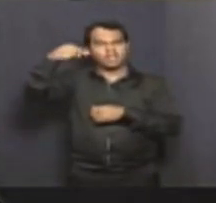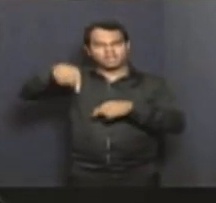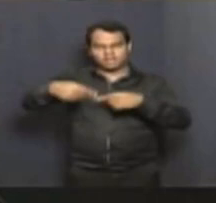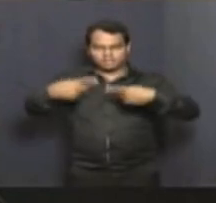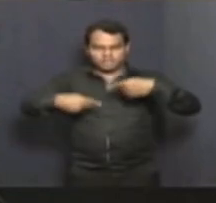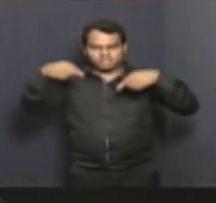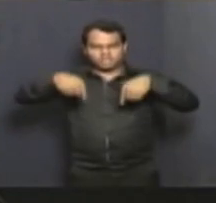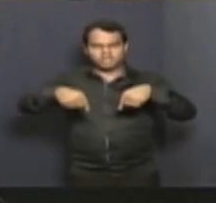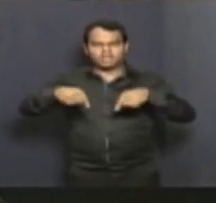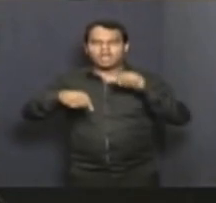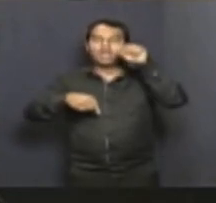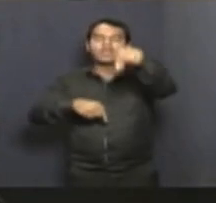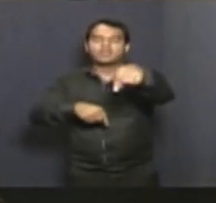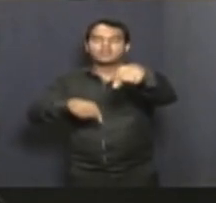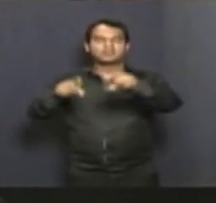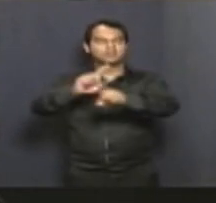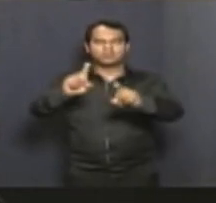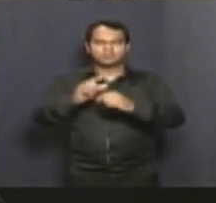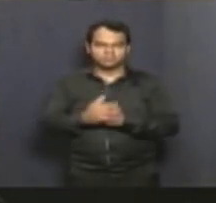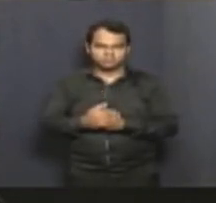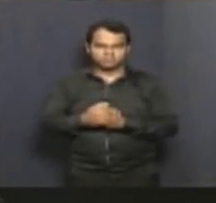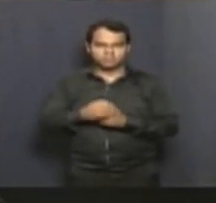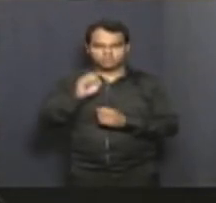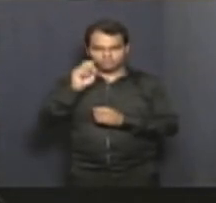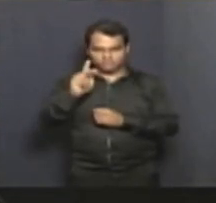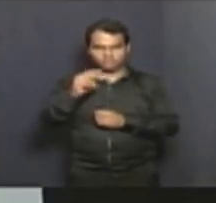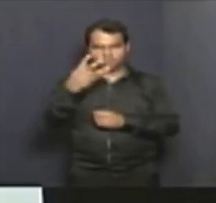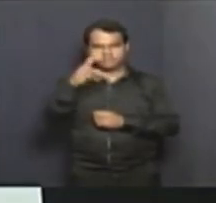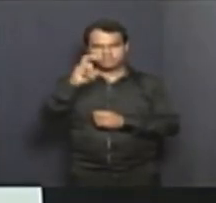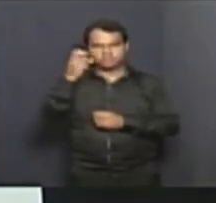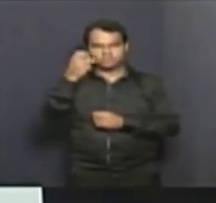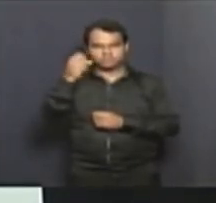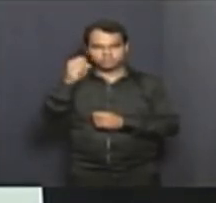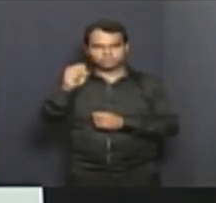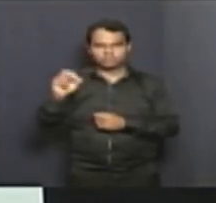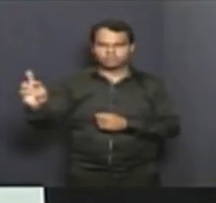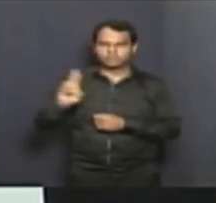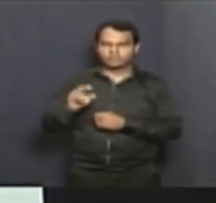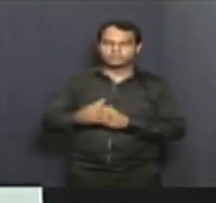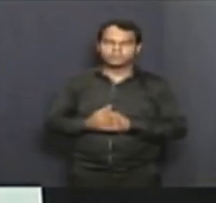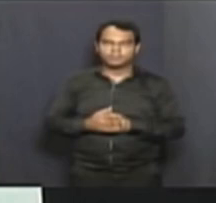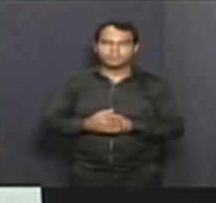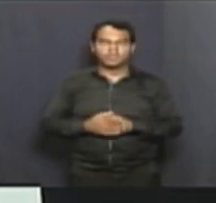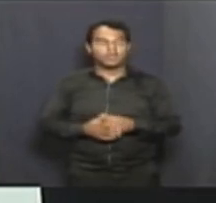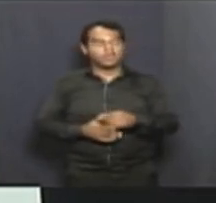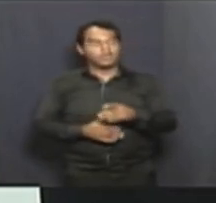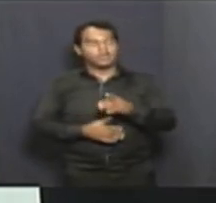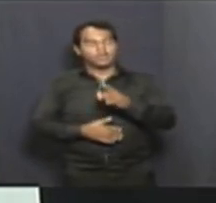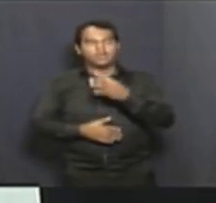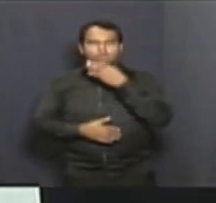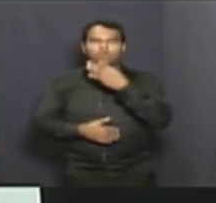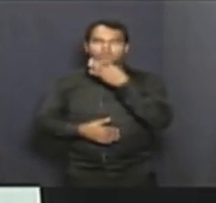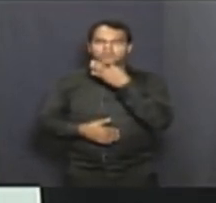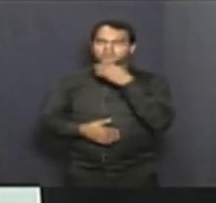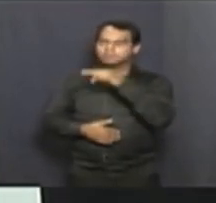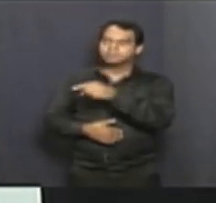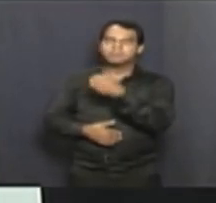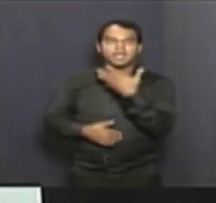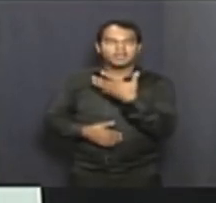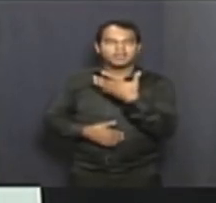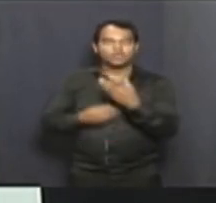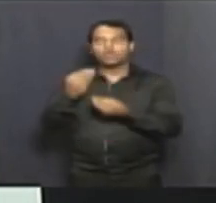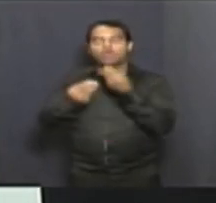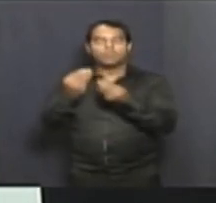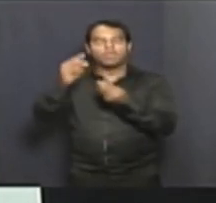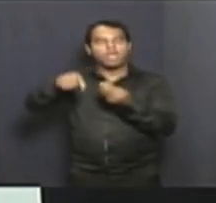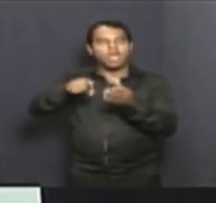a inglaterra muito obrigado vamos continuar 45 minutos reta eu conheço muito bem como funciona o inquérito